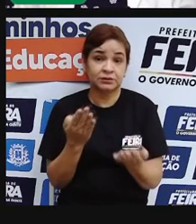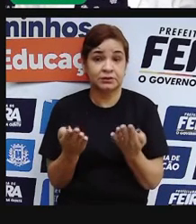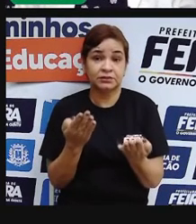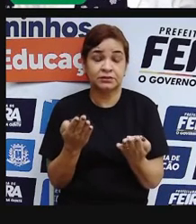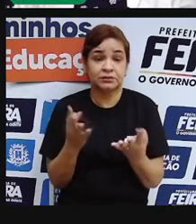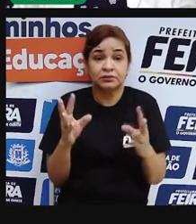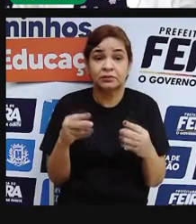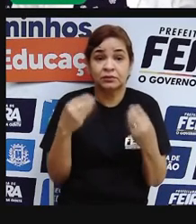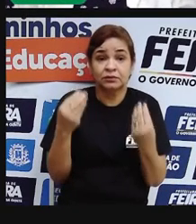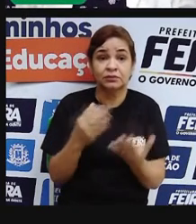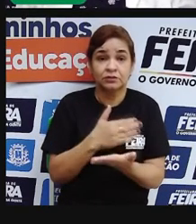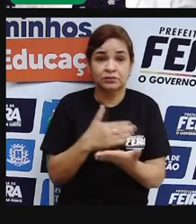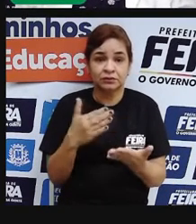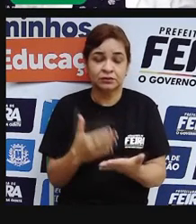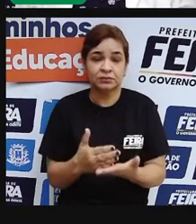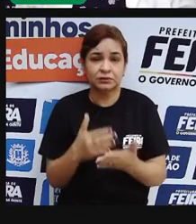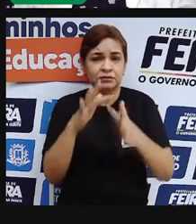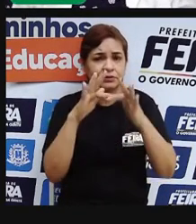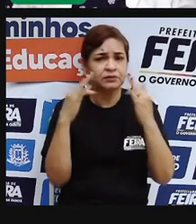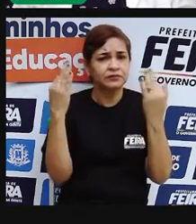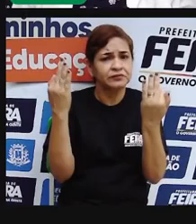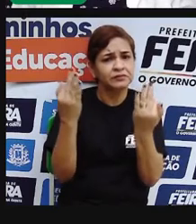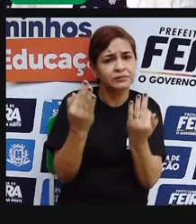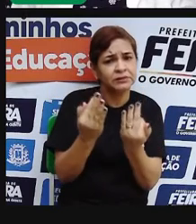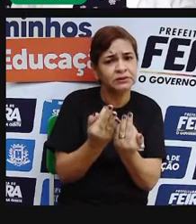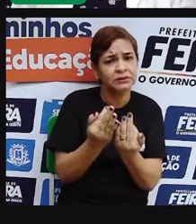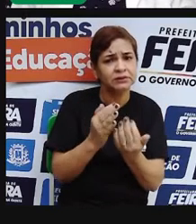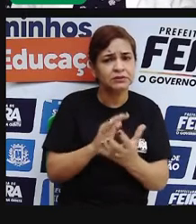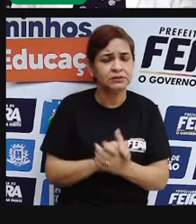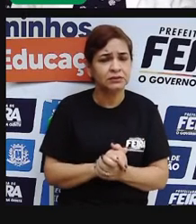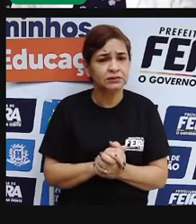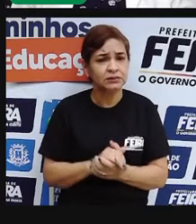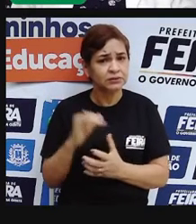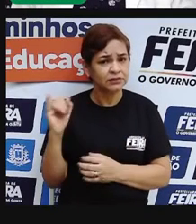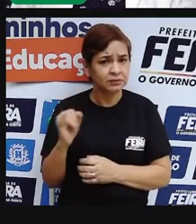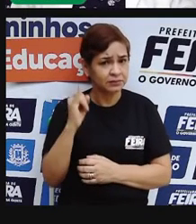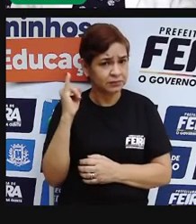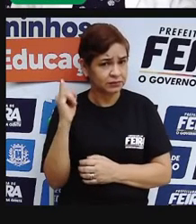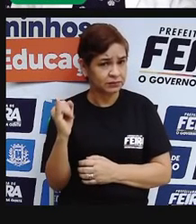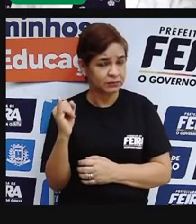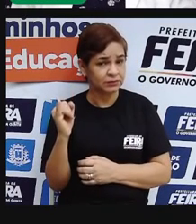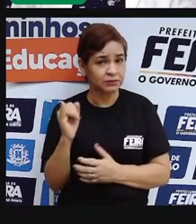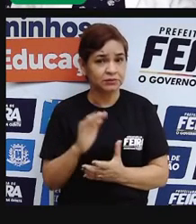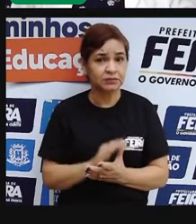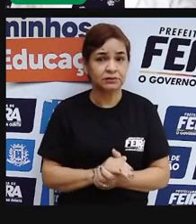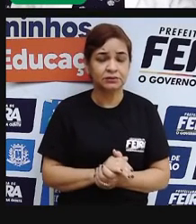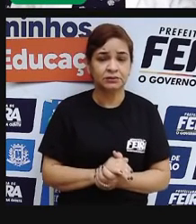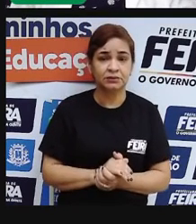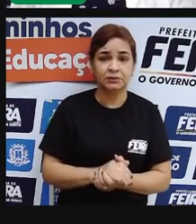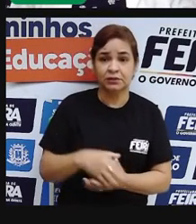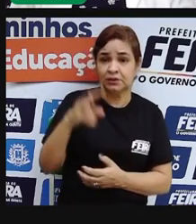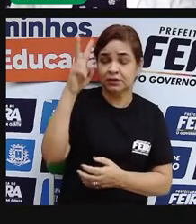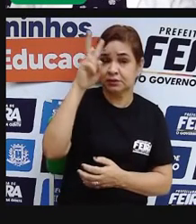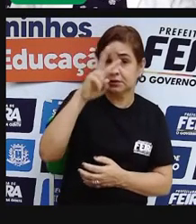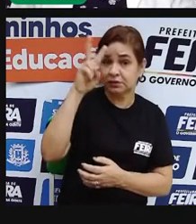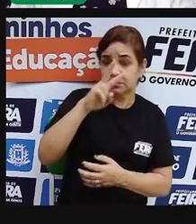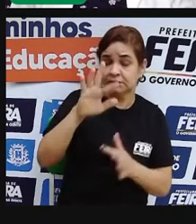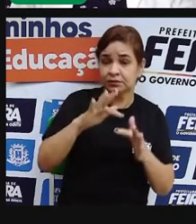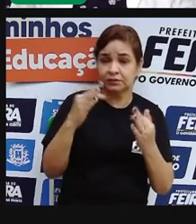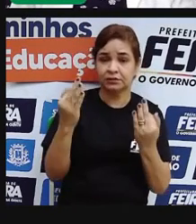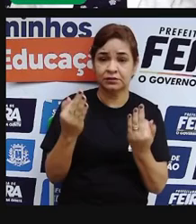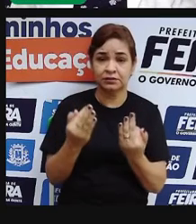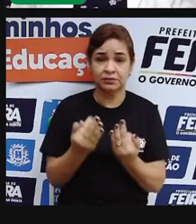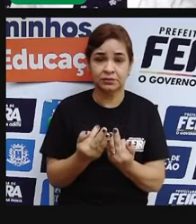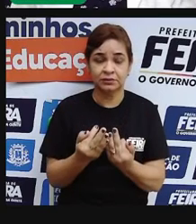qual é a origem da nossa família e aí é importante numa aula sobre memória e identidade a gente